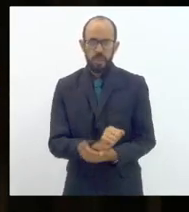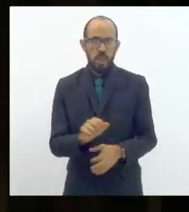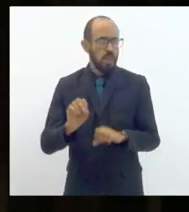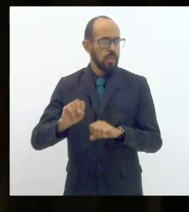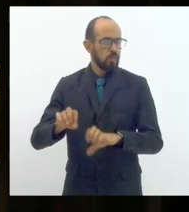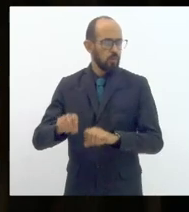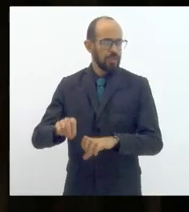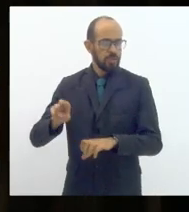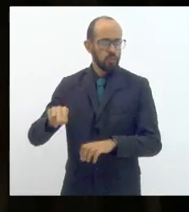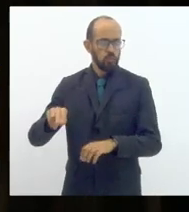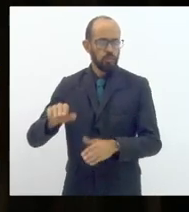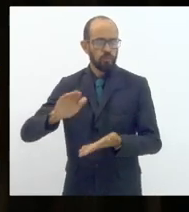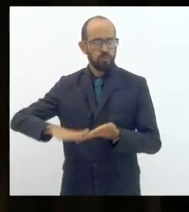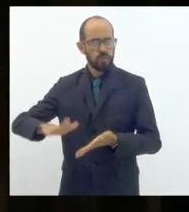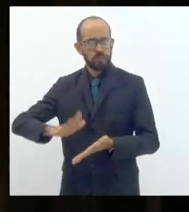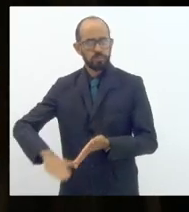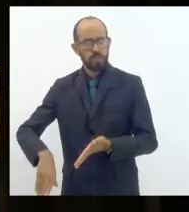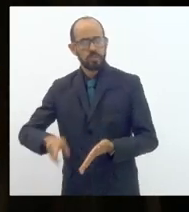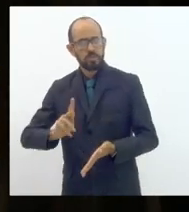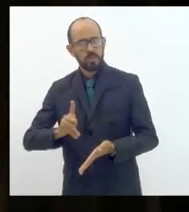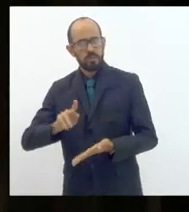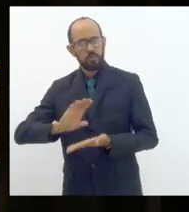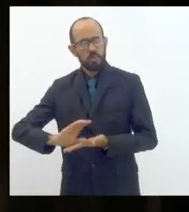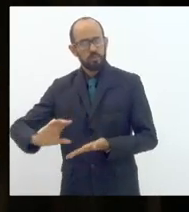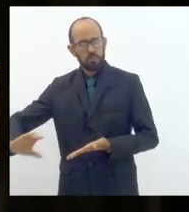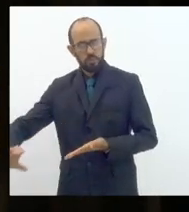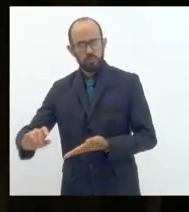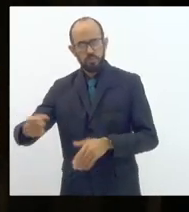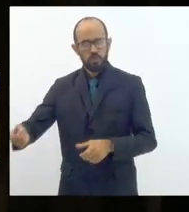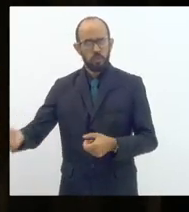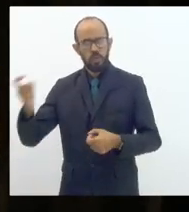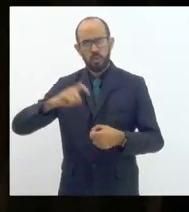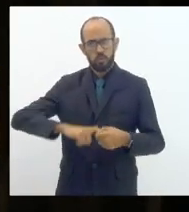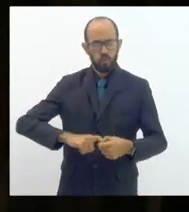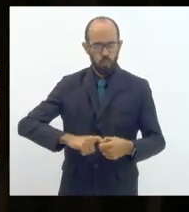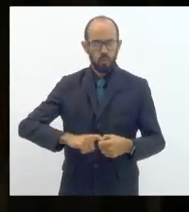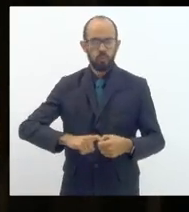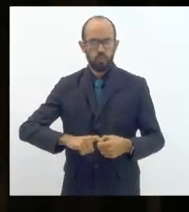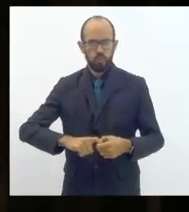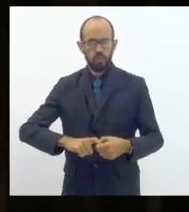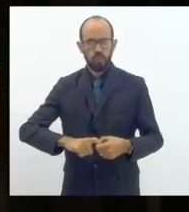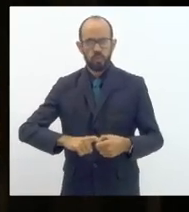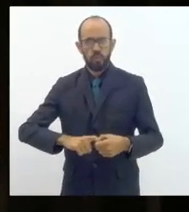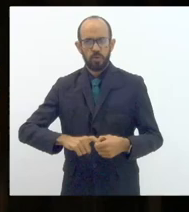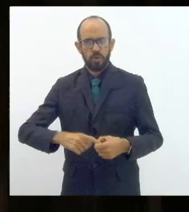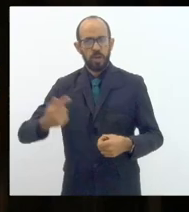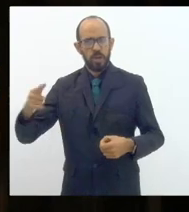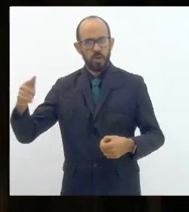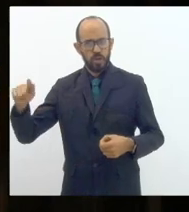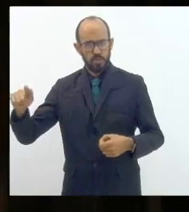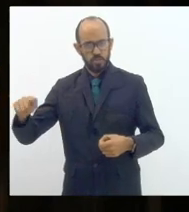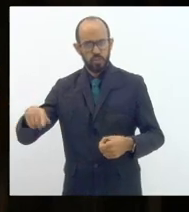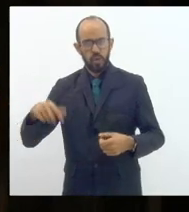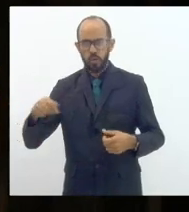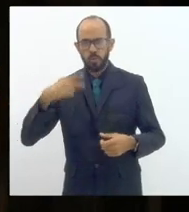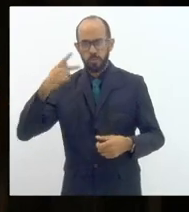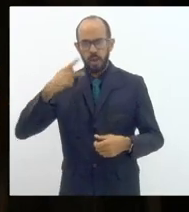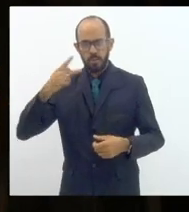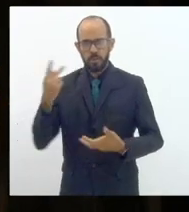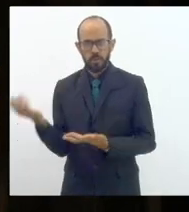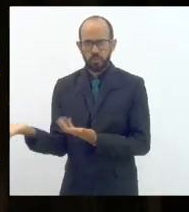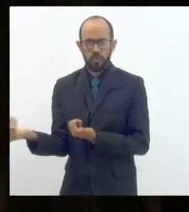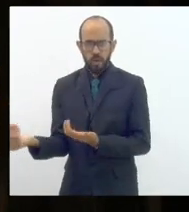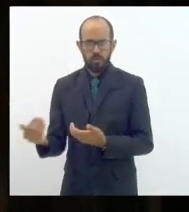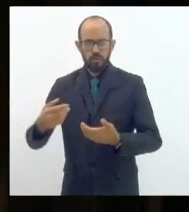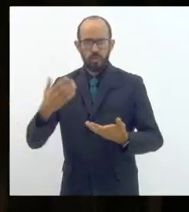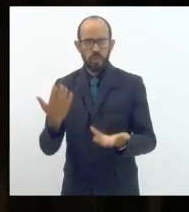foi despesa, sempre foi investimento com retorno garantido. Como presidente do Parlamento Juvenil, com a ajuda de vocês, pretendo me